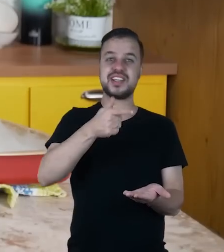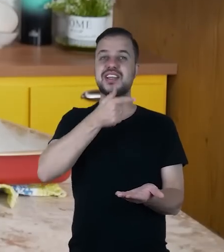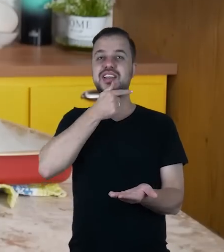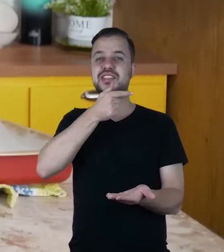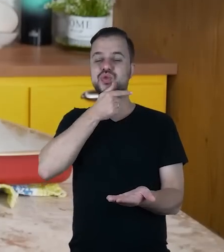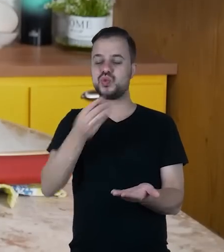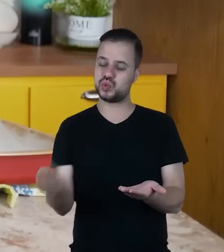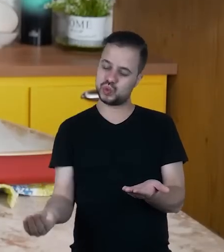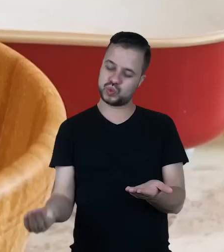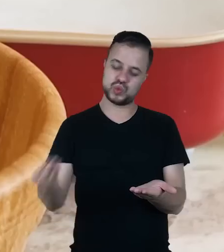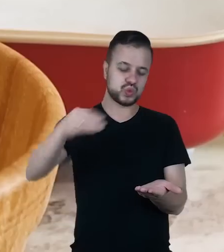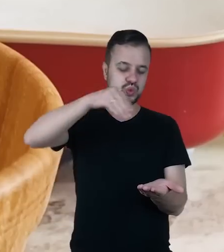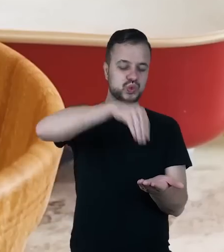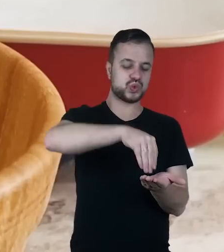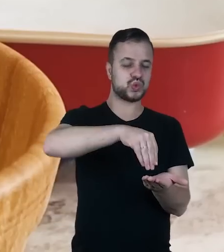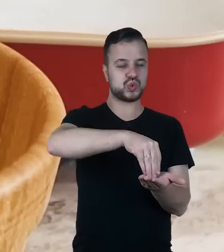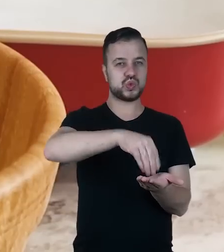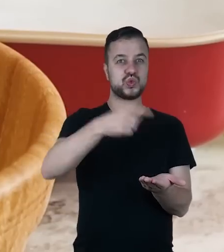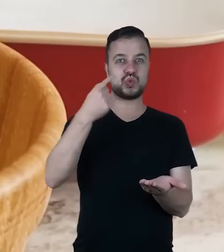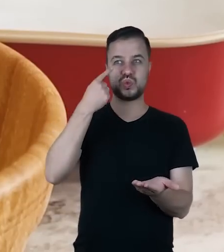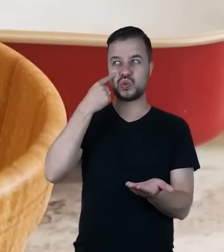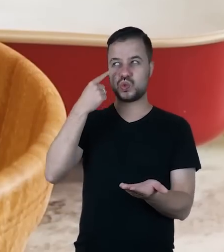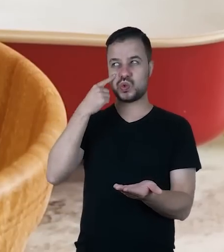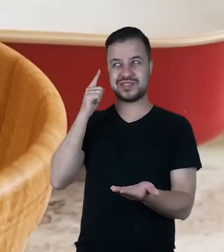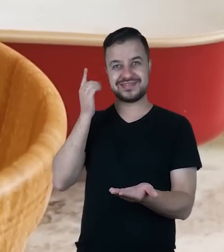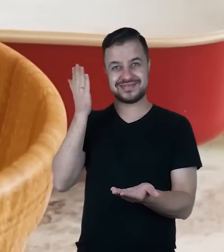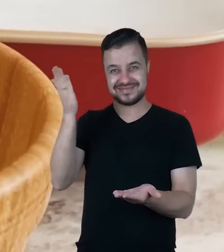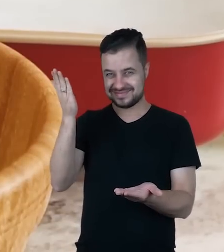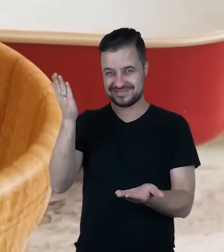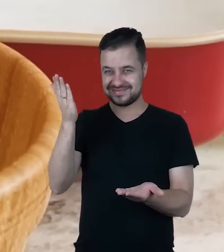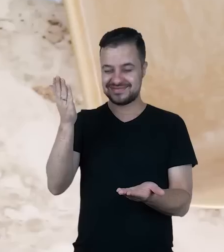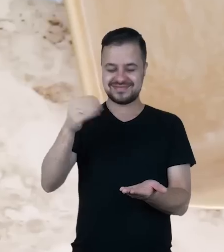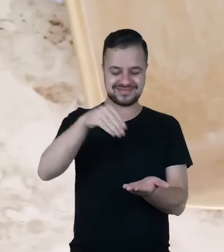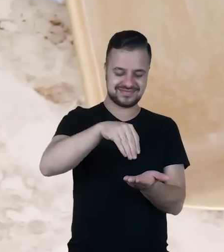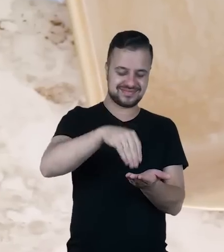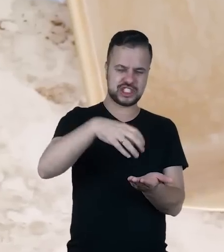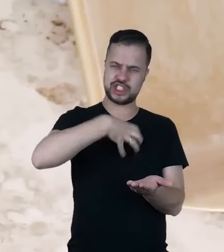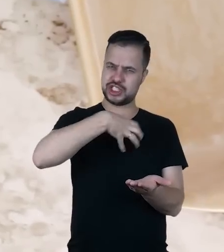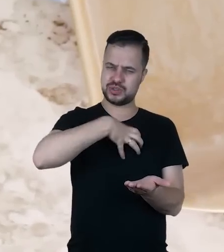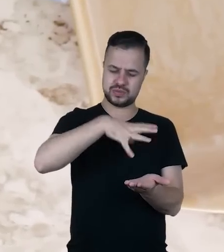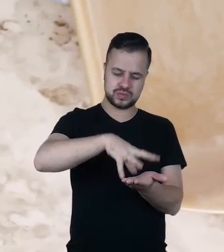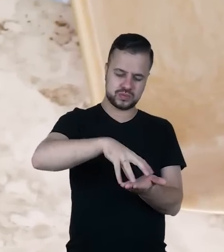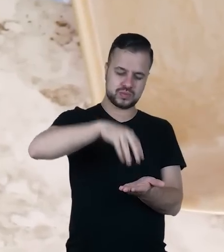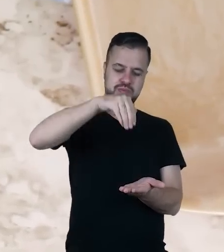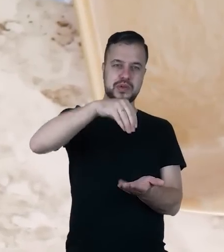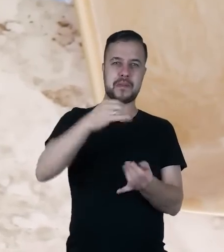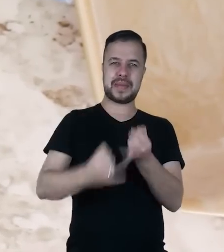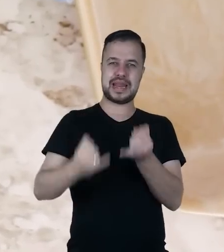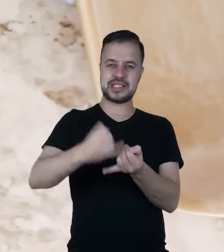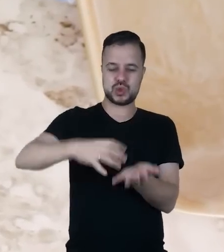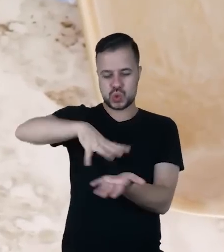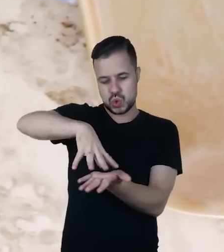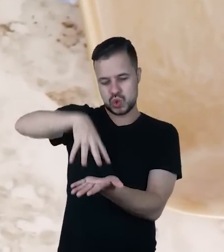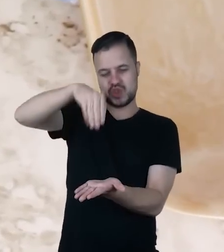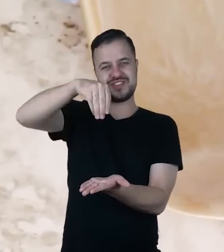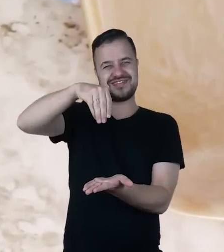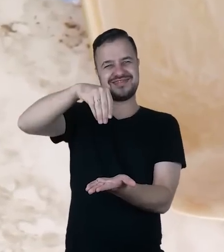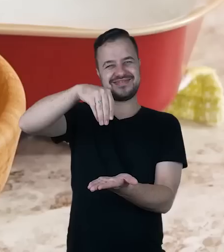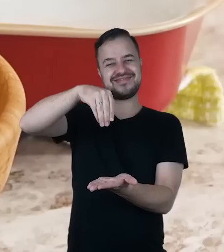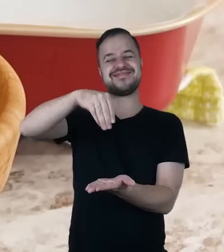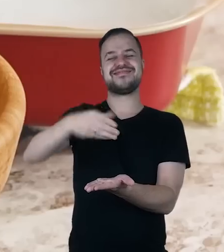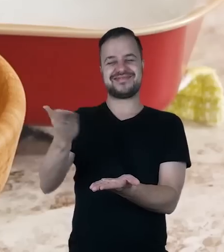pouco do queijo, ó, coloca no centro e faz assim, ó, como se fosse fazer uma coxinha.